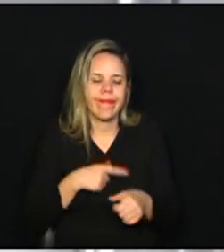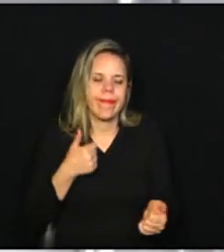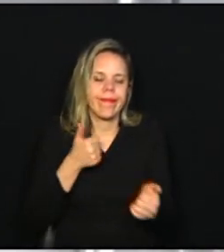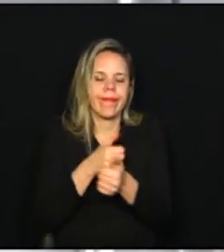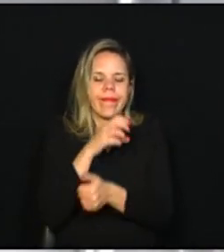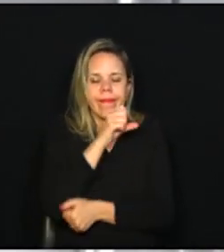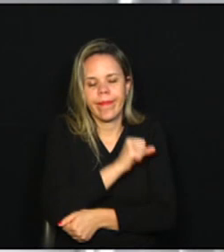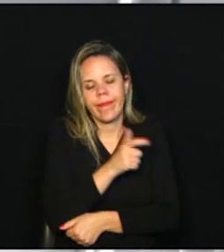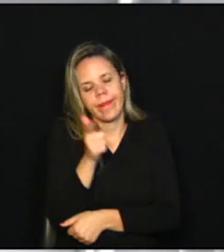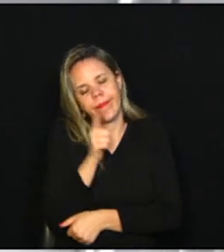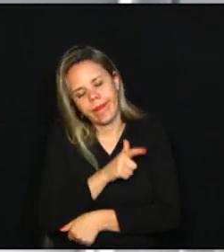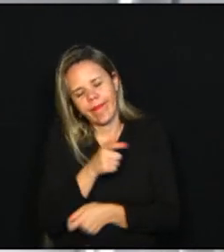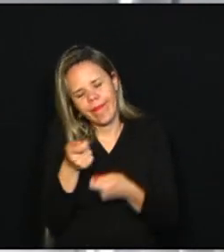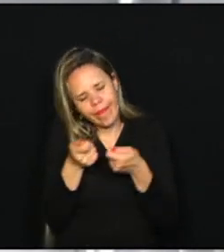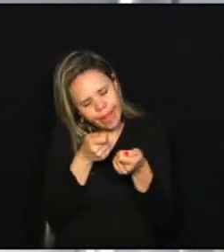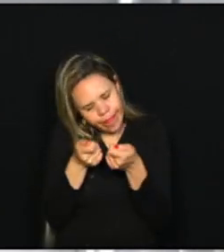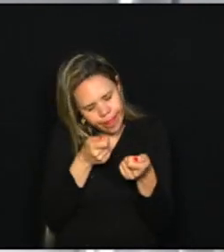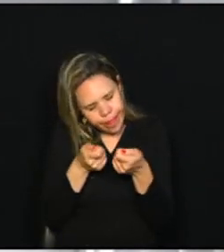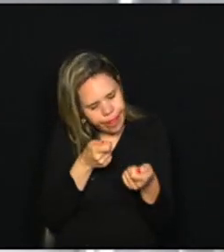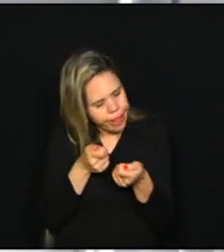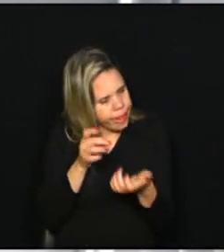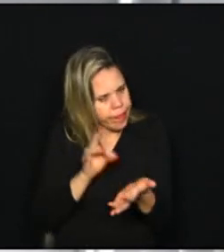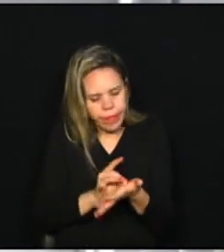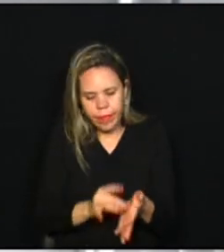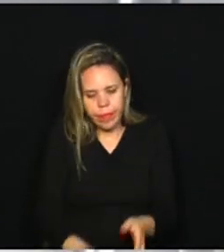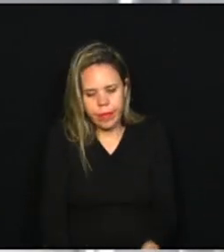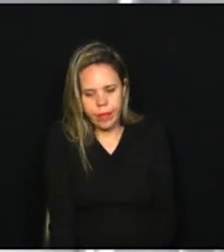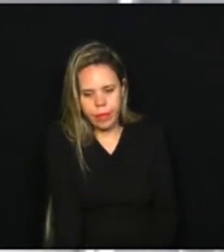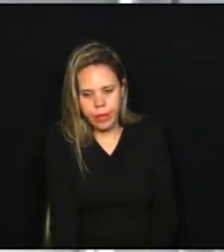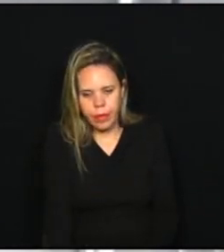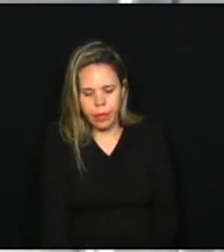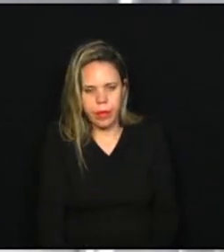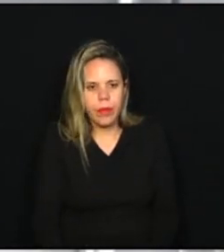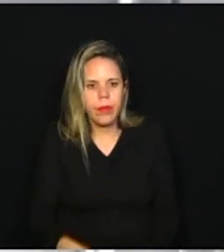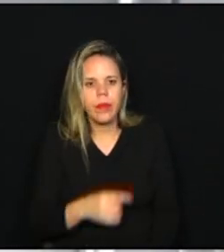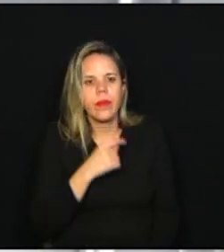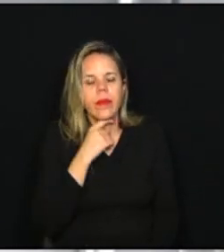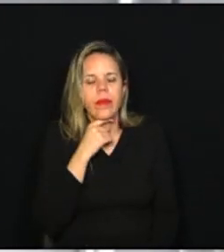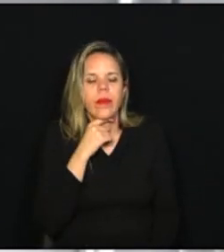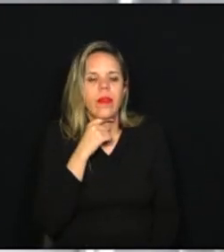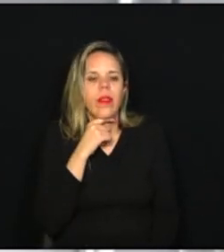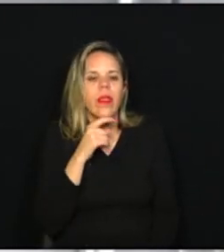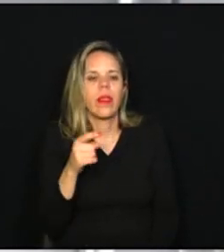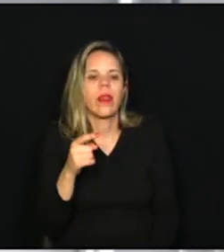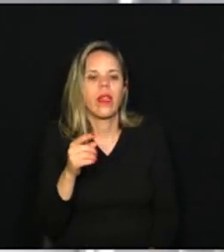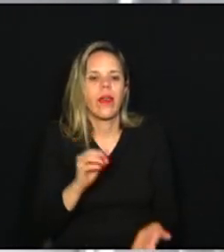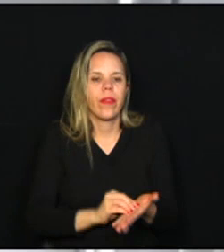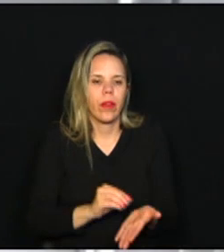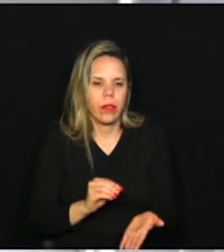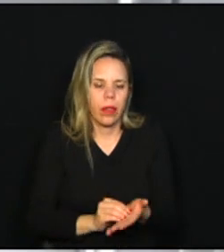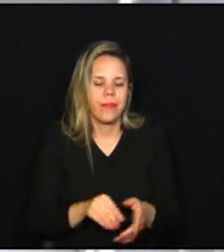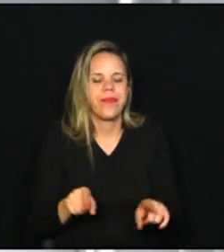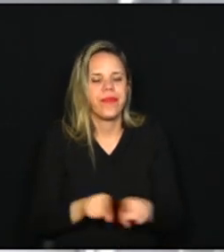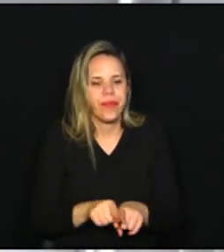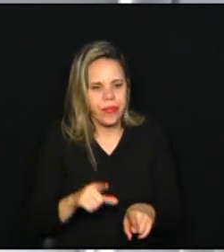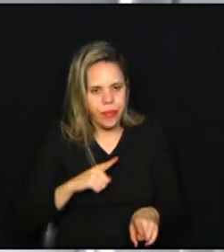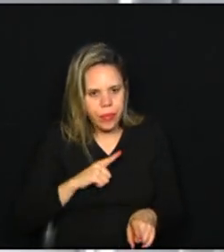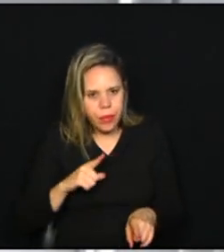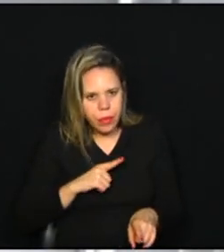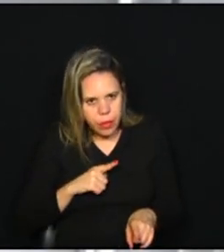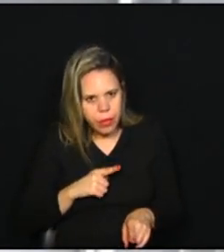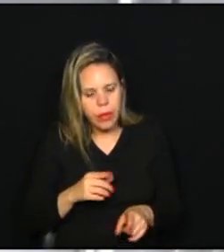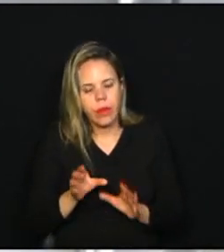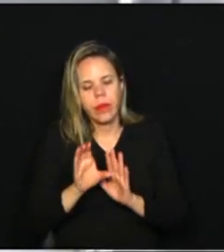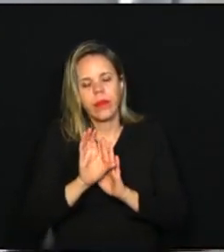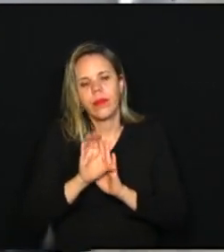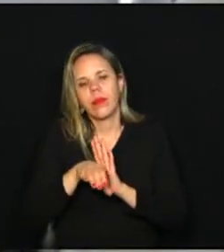gente conseguir realmente não deixar ninguém escapar, e teria que ter todo um conceito